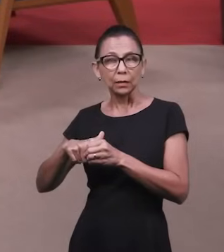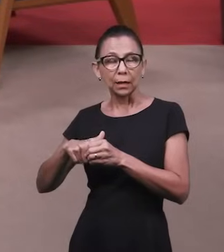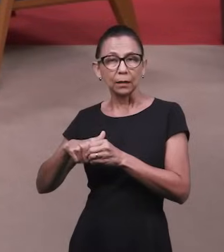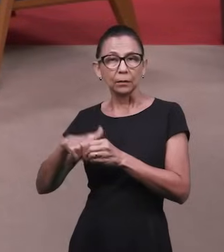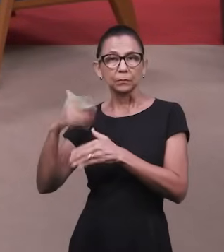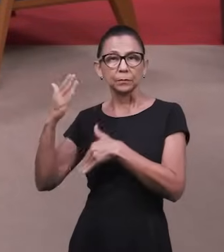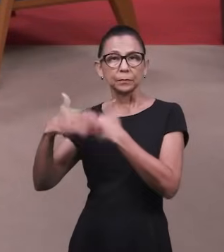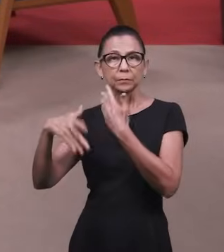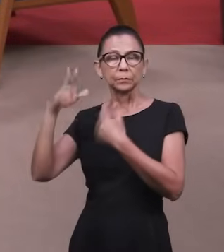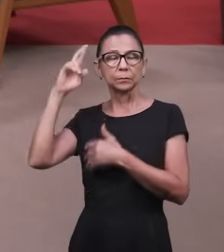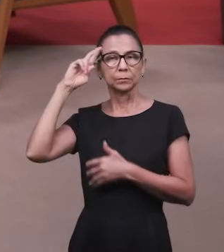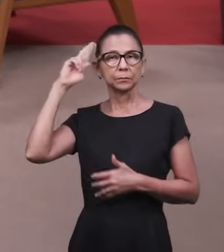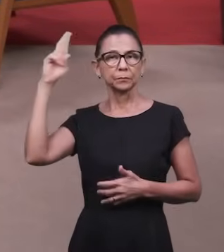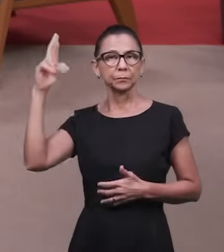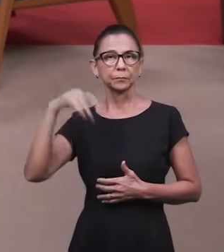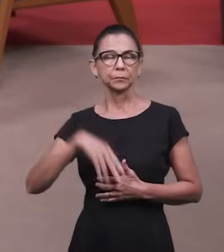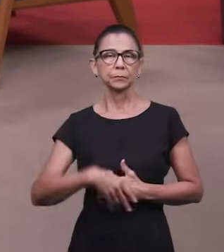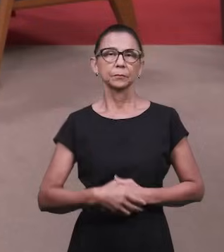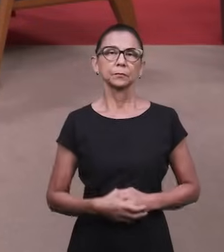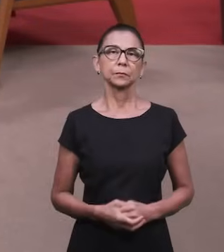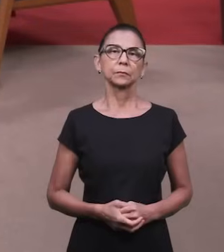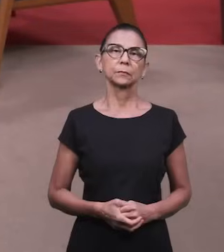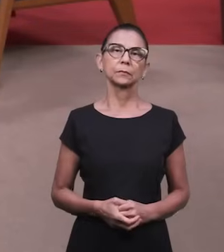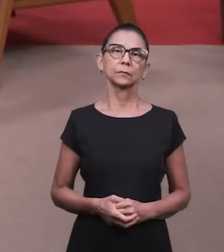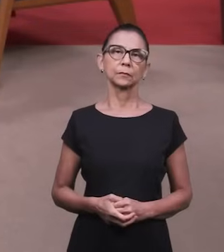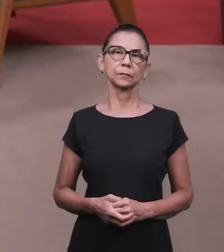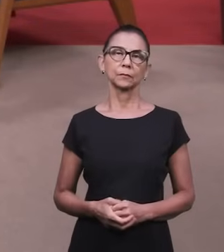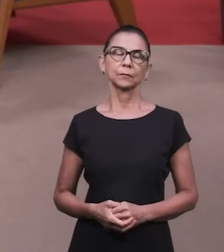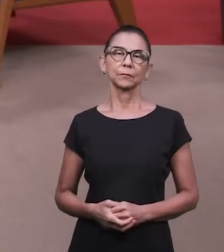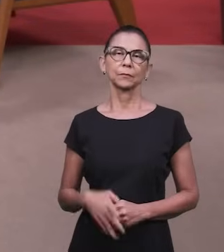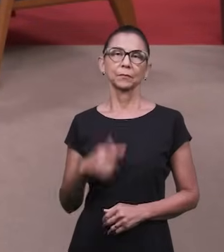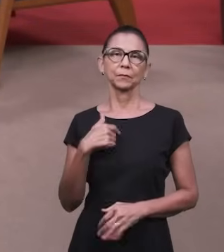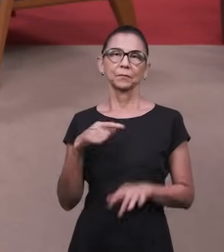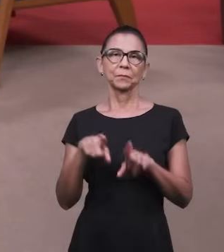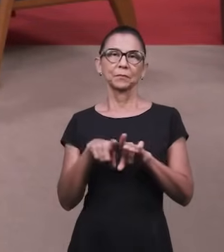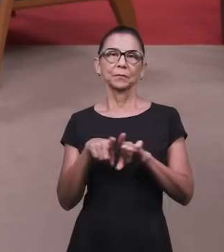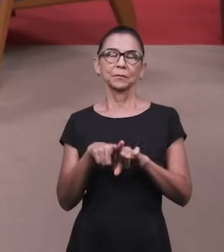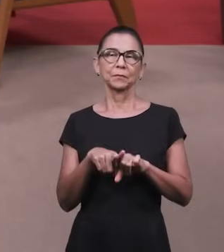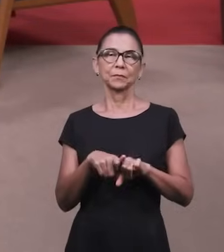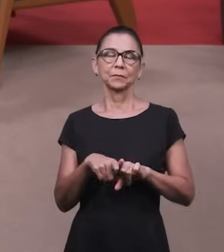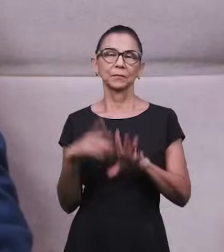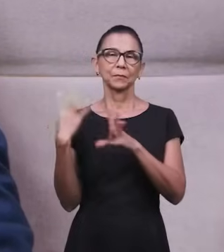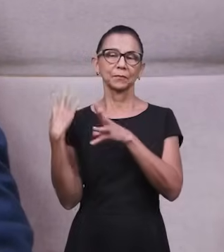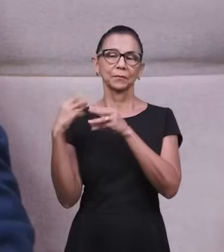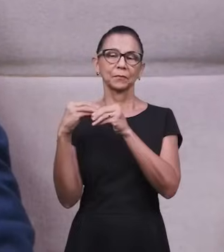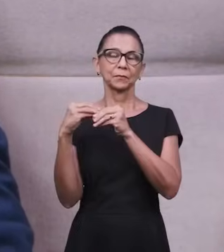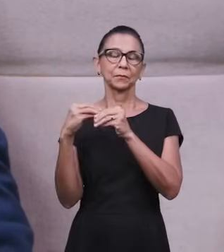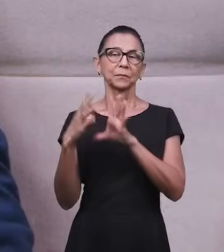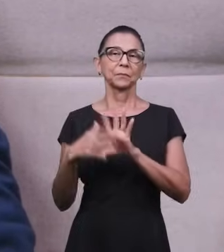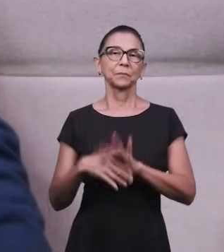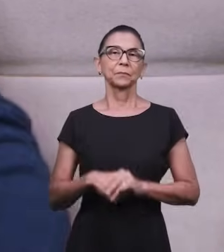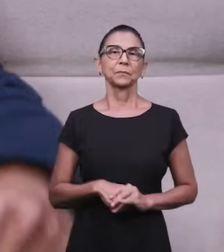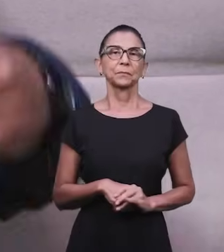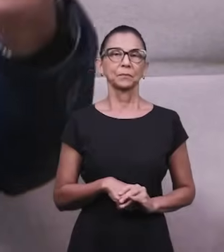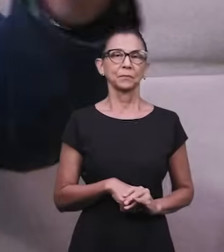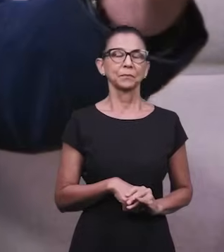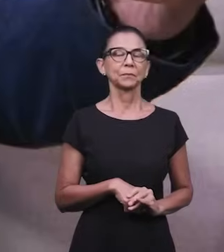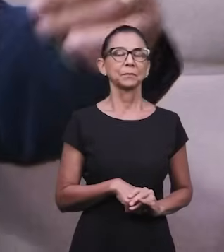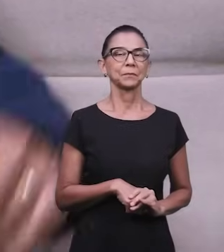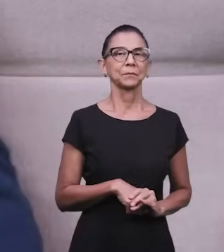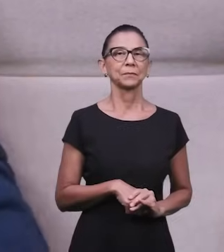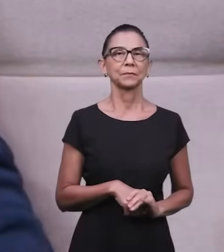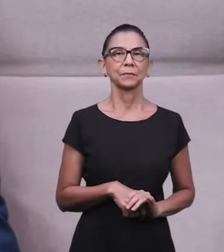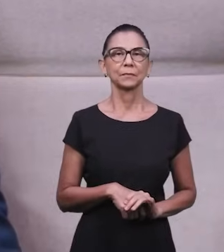bem genérico. Faço minhas todas as palavras do pastor Sérgio. E me reporto à